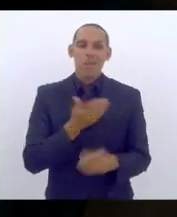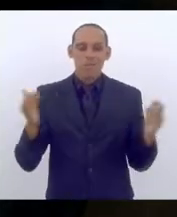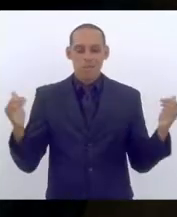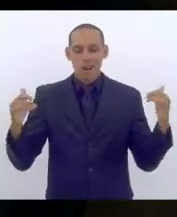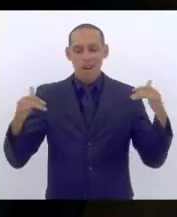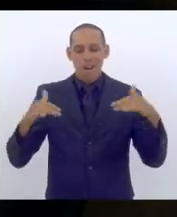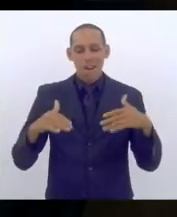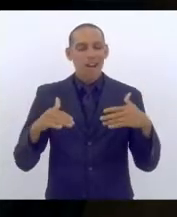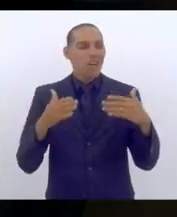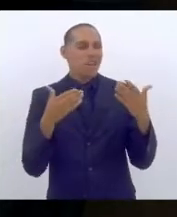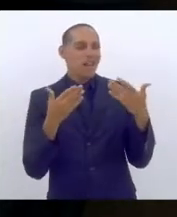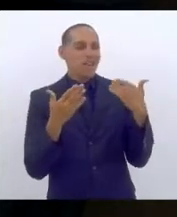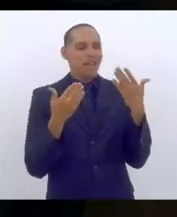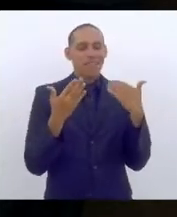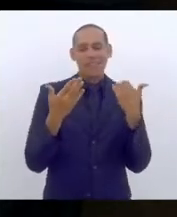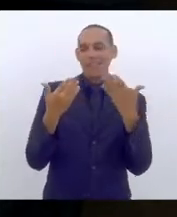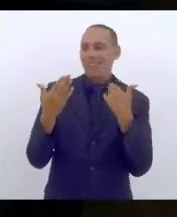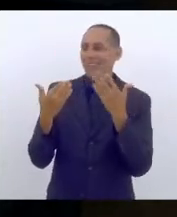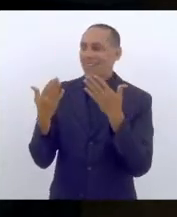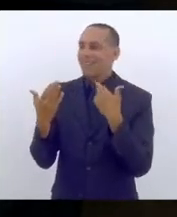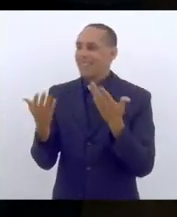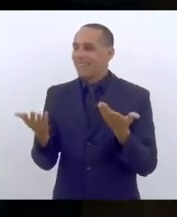aquela conversa